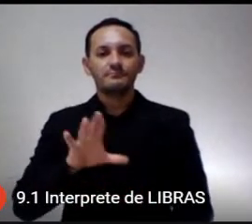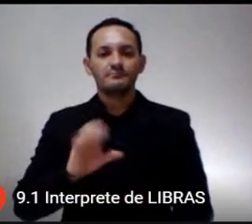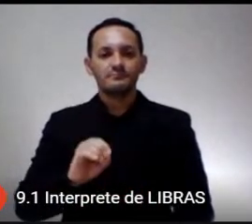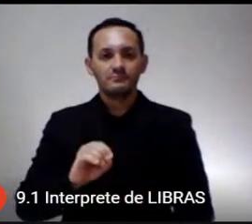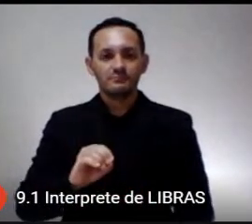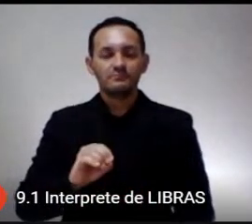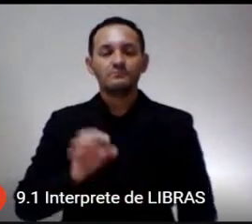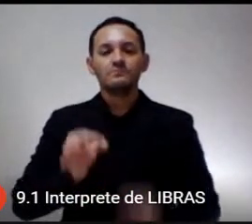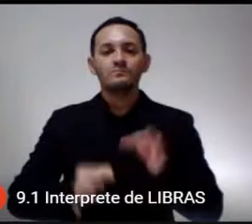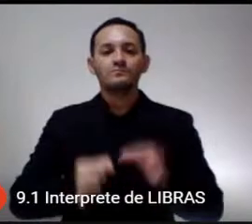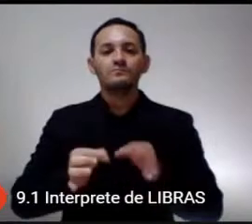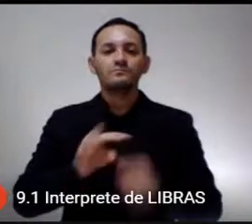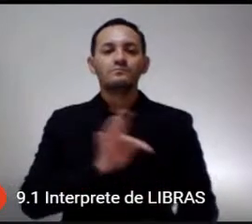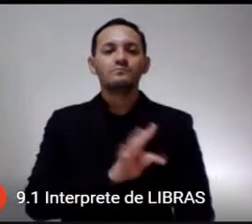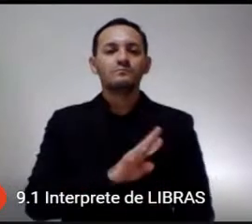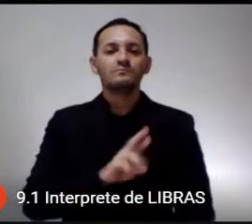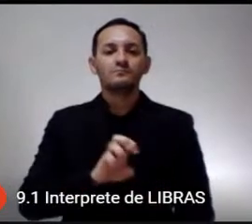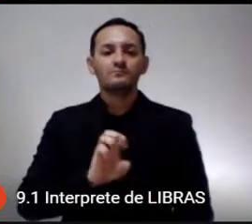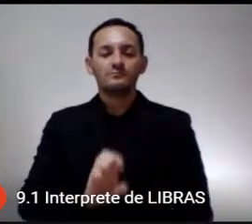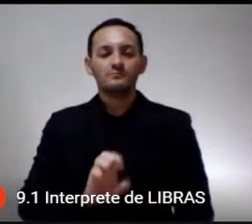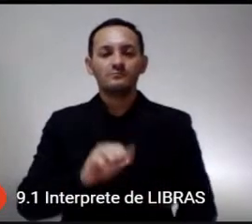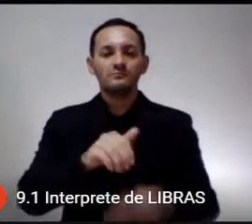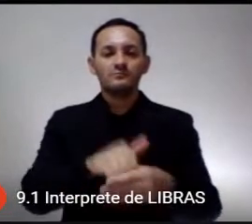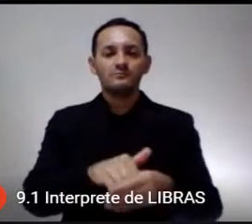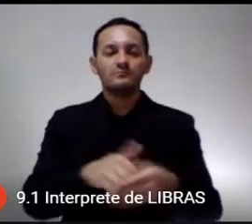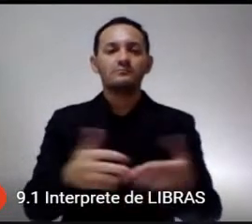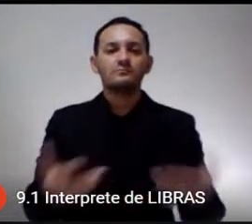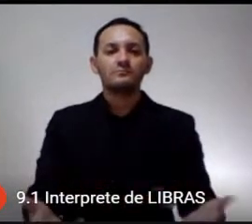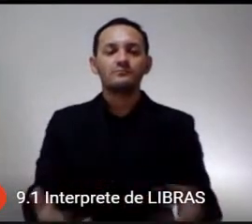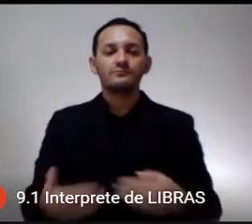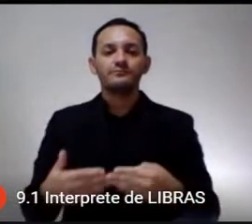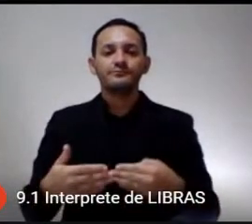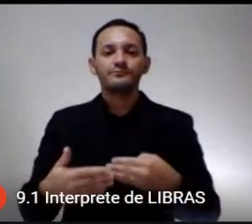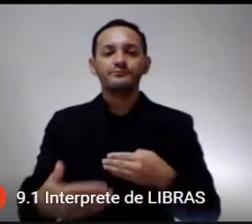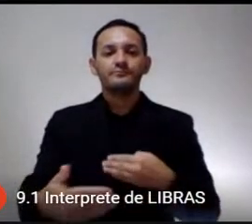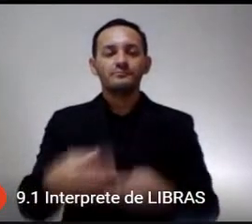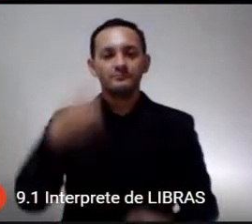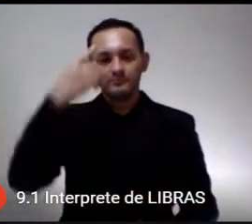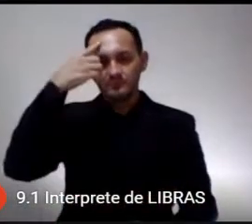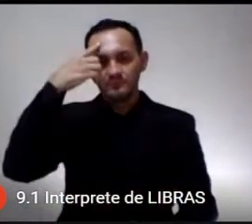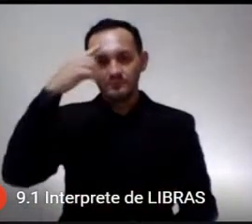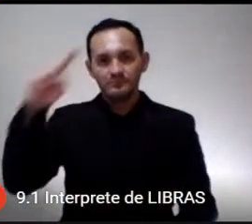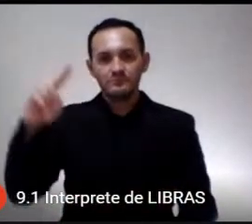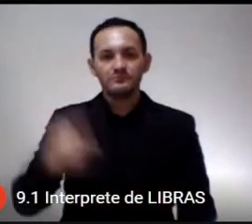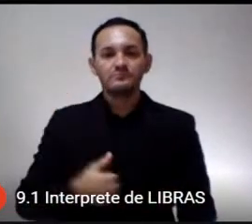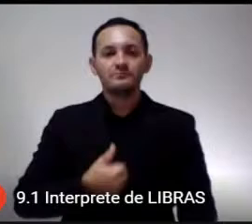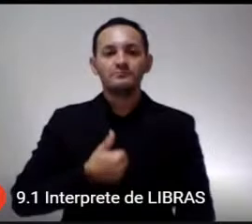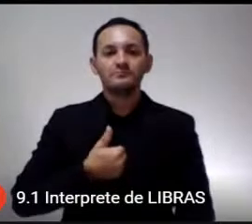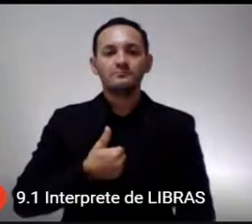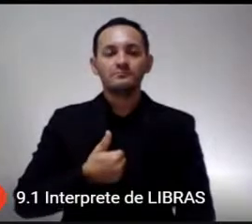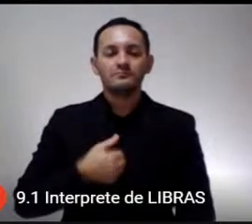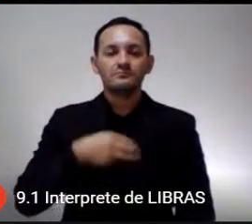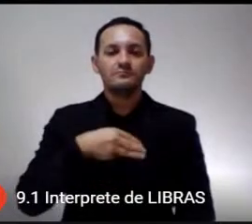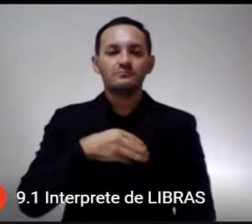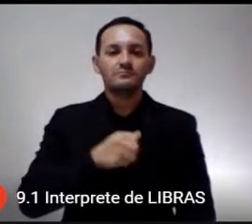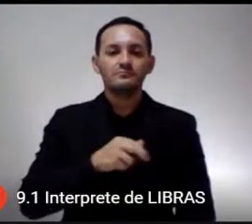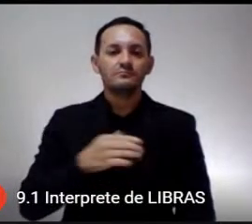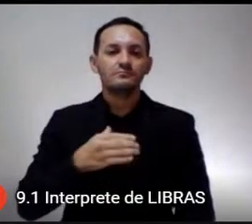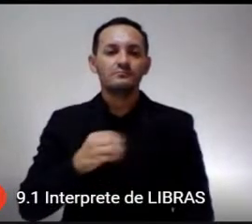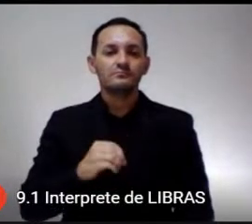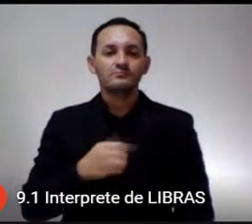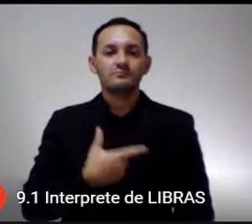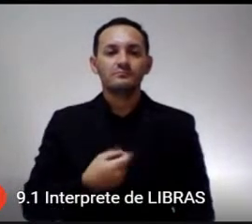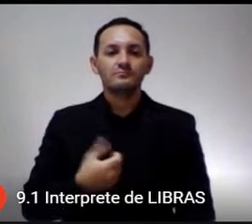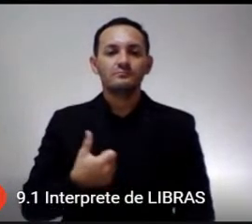desse Tribunal Regional Eleitoral, contado da publicação do acordo até o dia 1º de março de 2021, sem prorrogação do